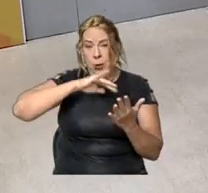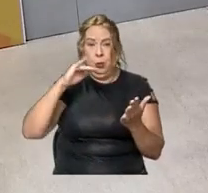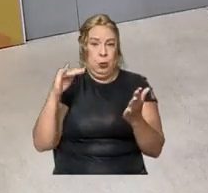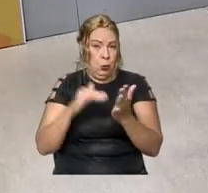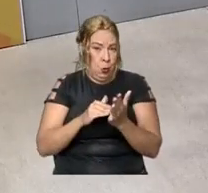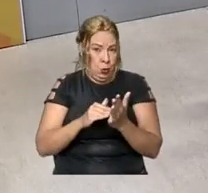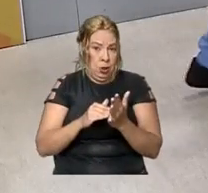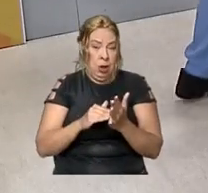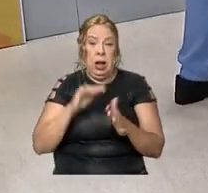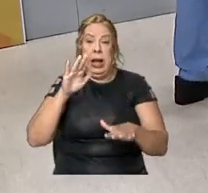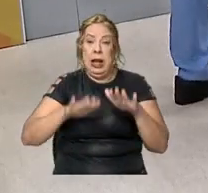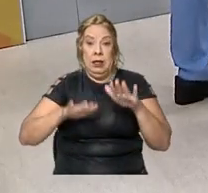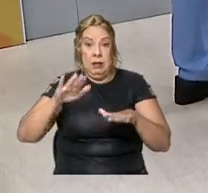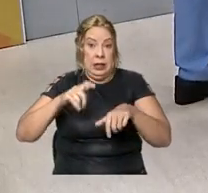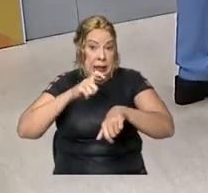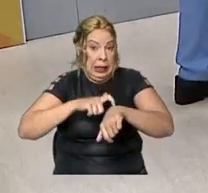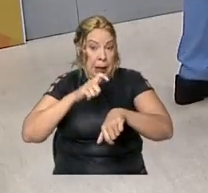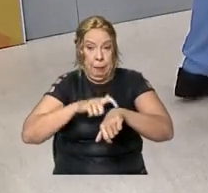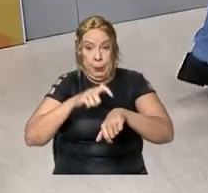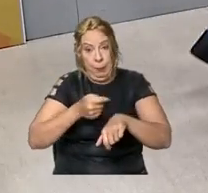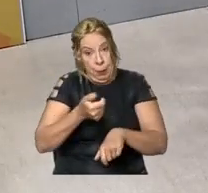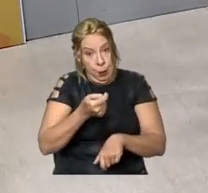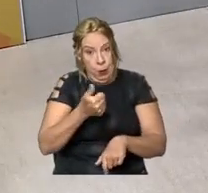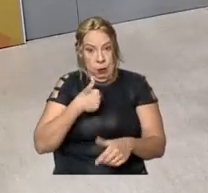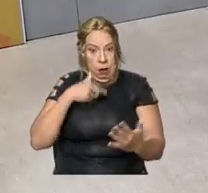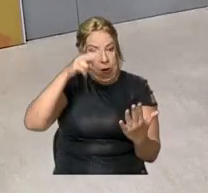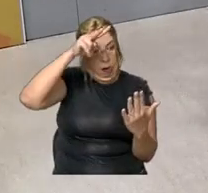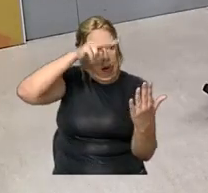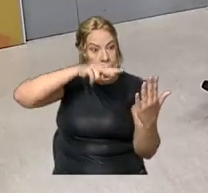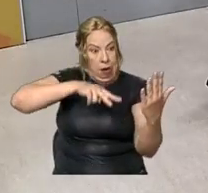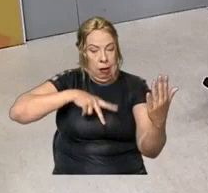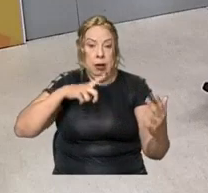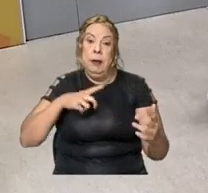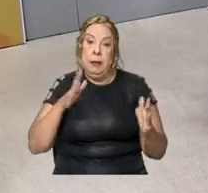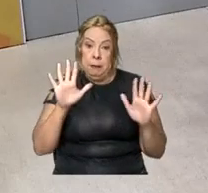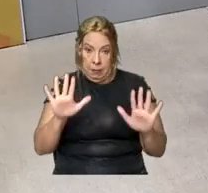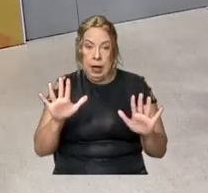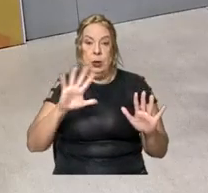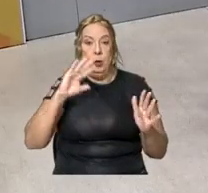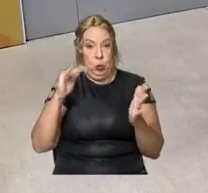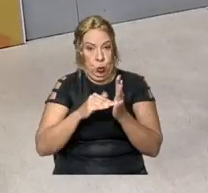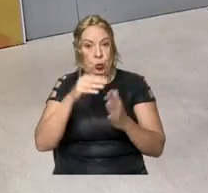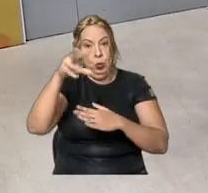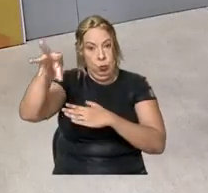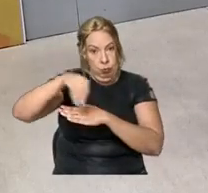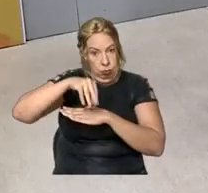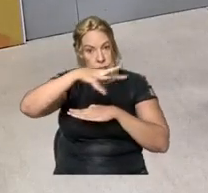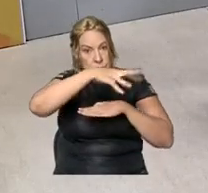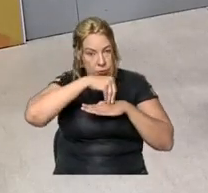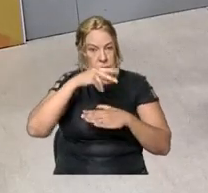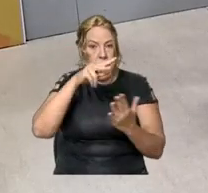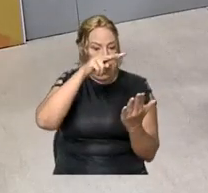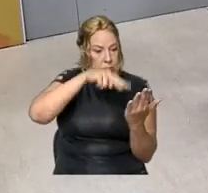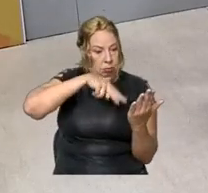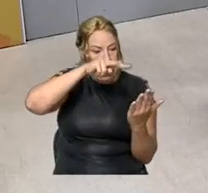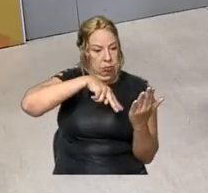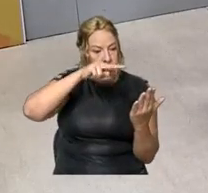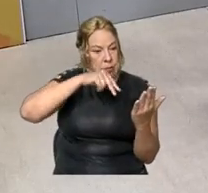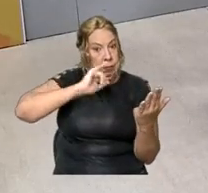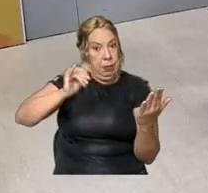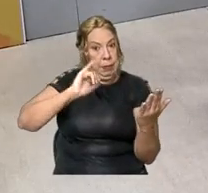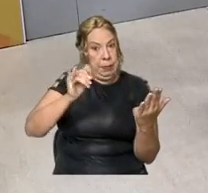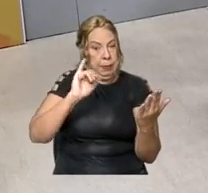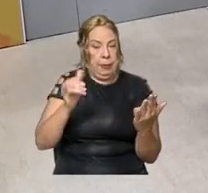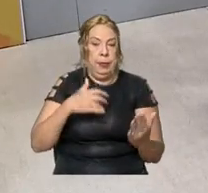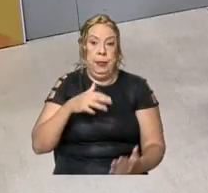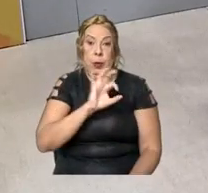Nem sempre dá tempo de interagir com todo mundo, mas verdade. Vamos... graças a Deus, muita gente, vamos, né? Lendo tudo. É isso, um ótimo dia a todos que estão aqui no